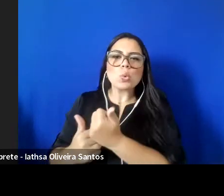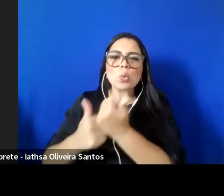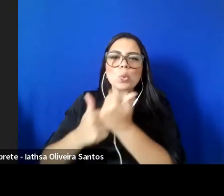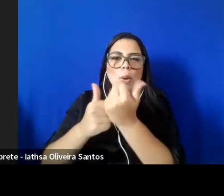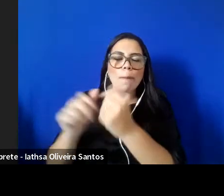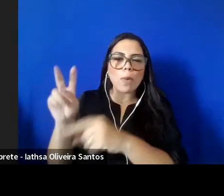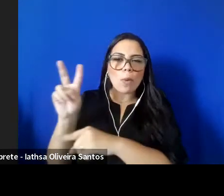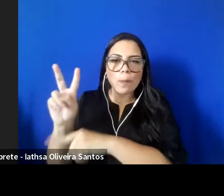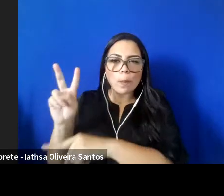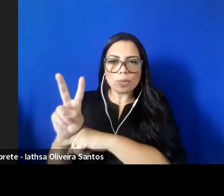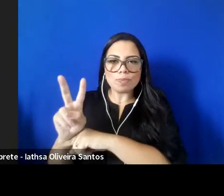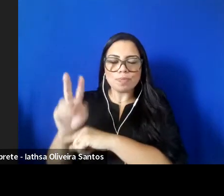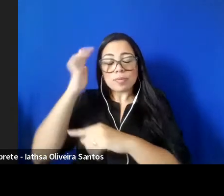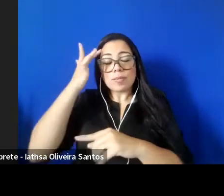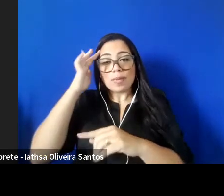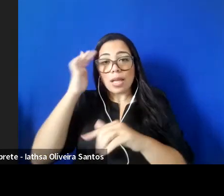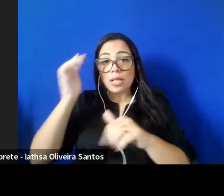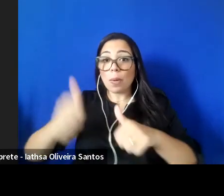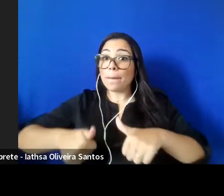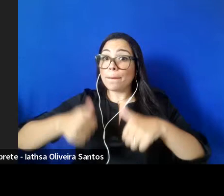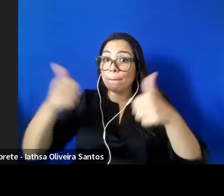acha que isso funciona melhor, né,